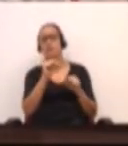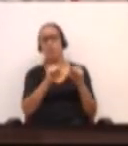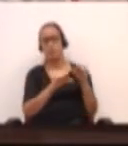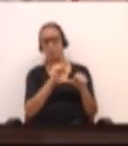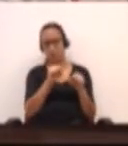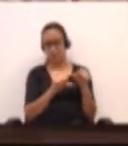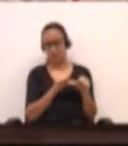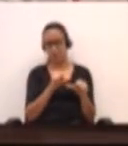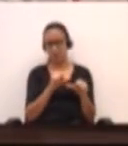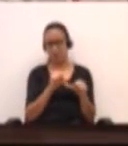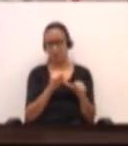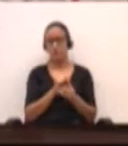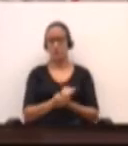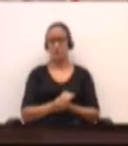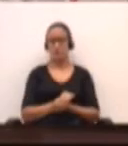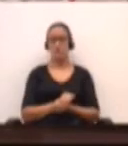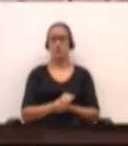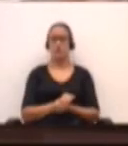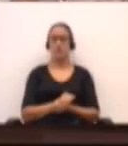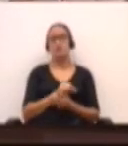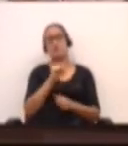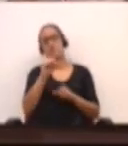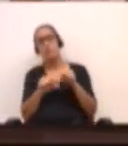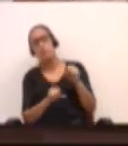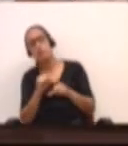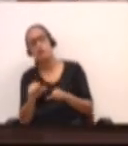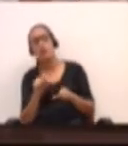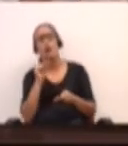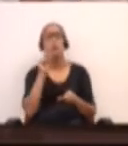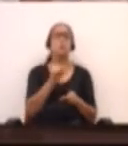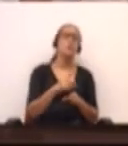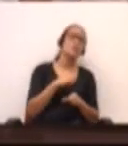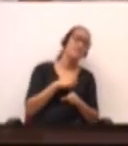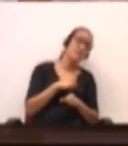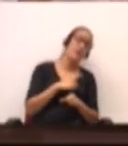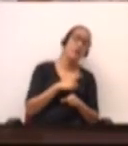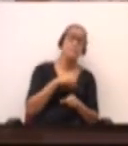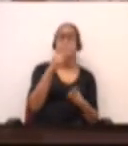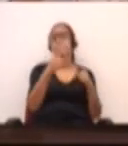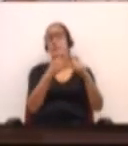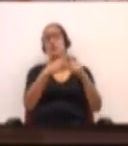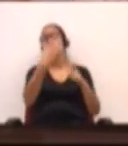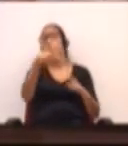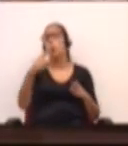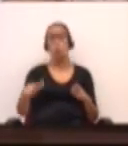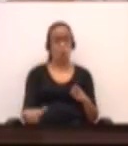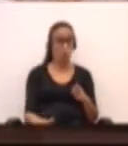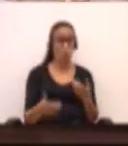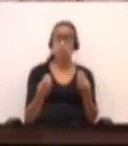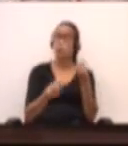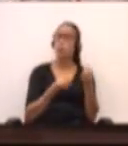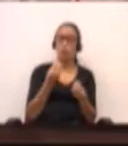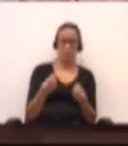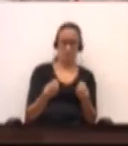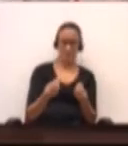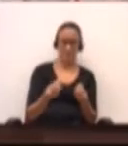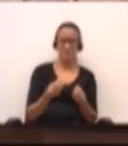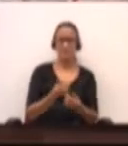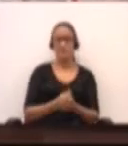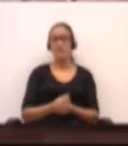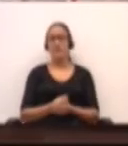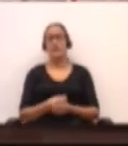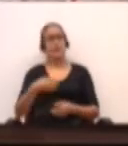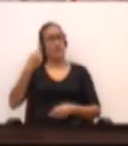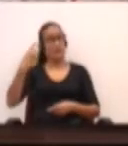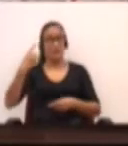E essas questões aí, se vai ter alguma alteração no que está funcionando hoje, essa questão ainda realmente não foi discutida abertamente com a